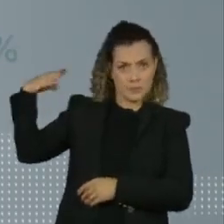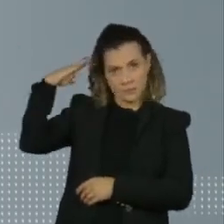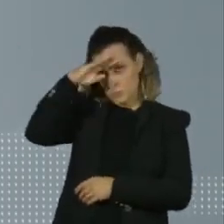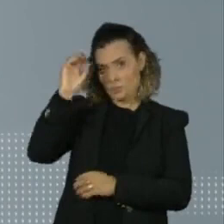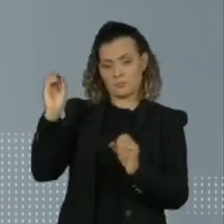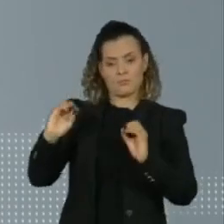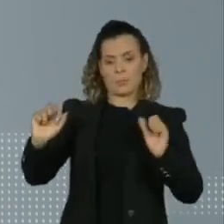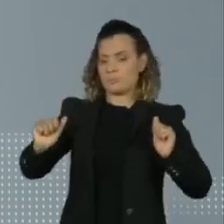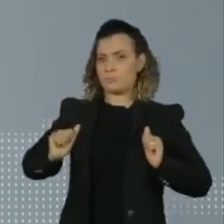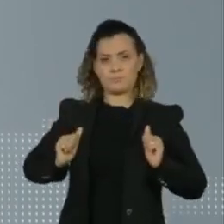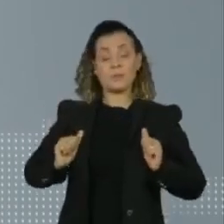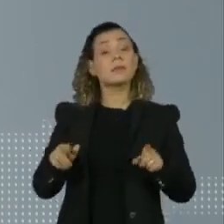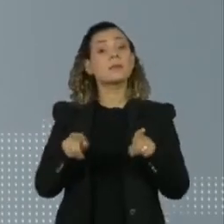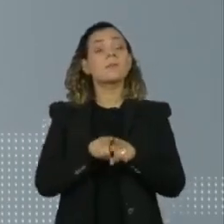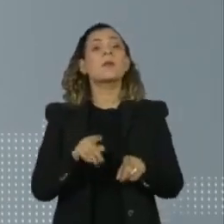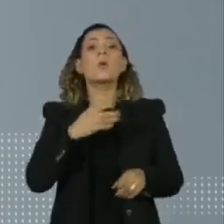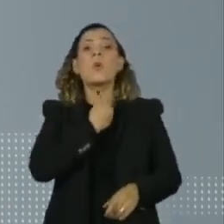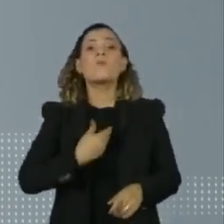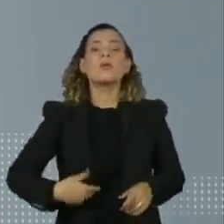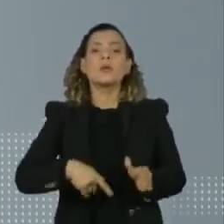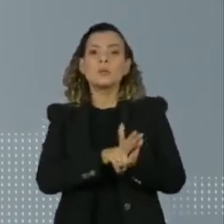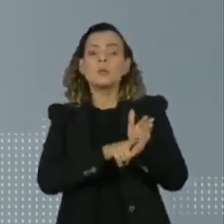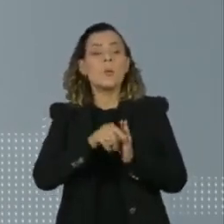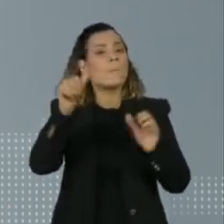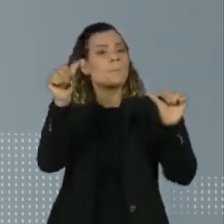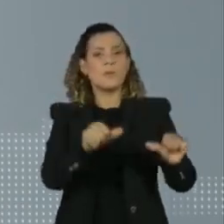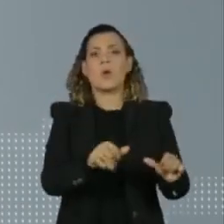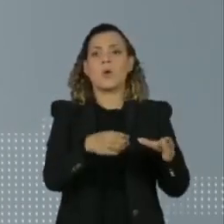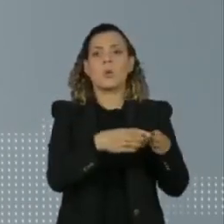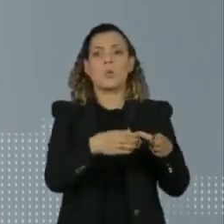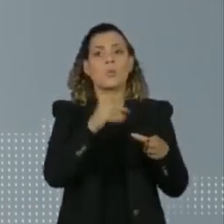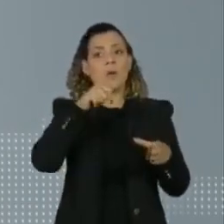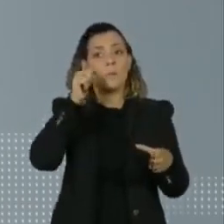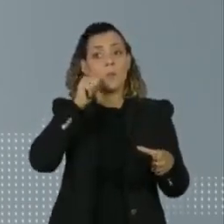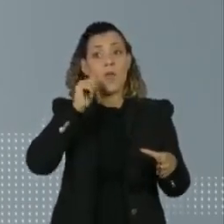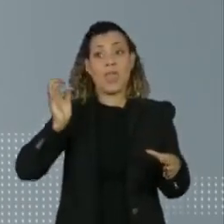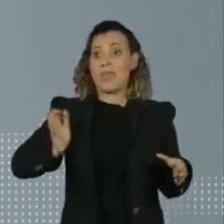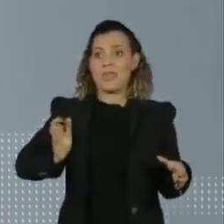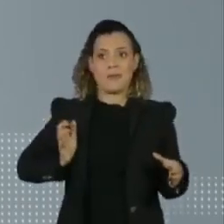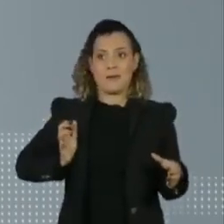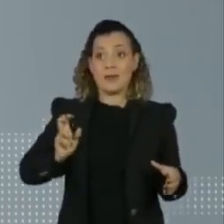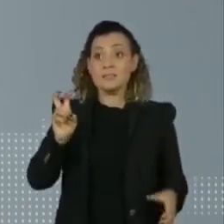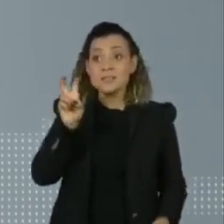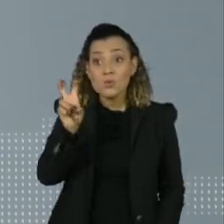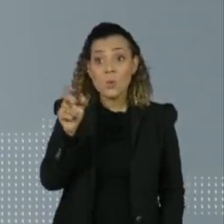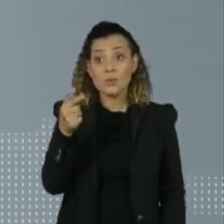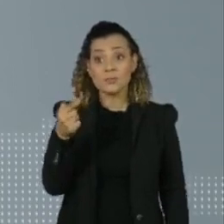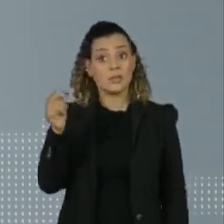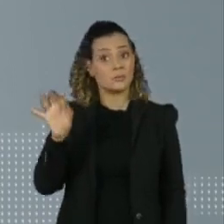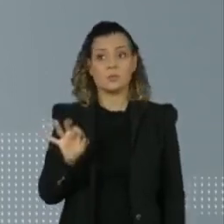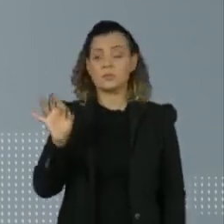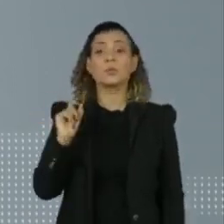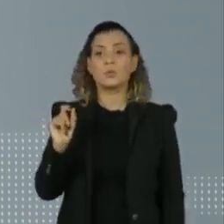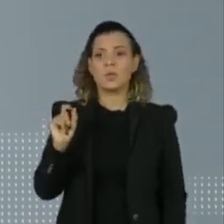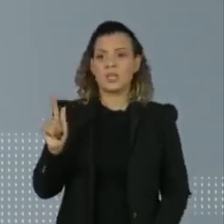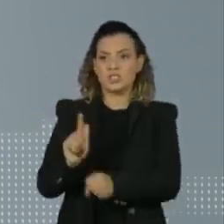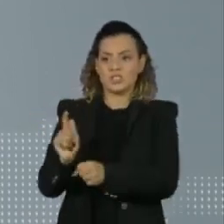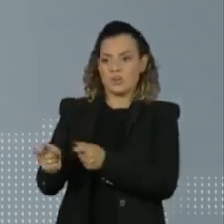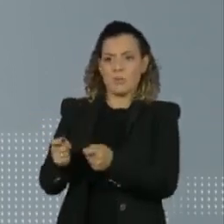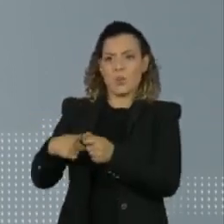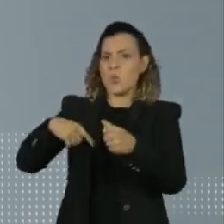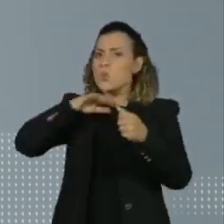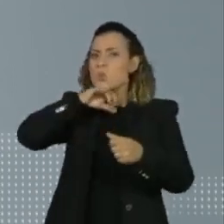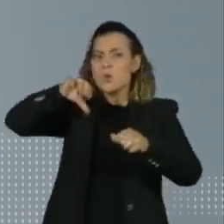No quesito avaliação do governo, o pior resultado veio do grupo das mulheres ricas. 57% delas acham a gestão ruim